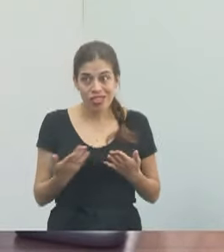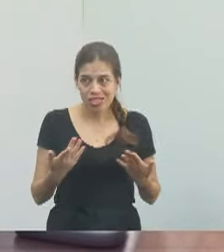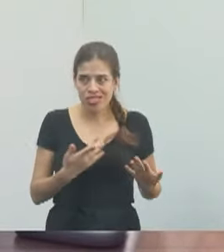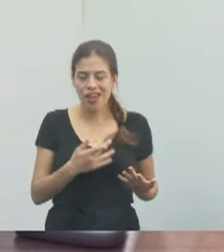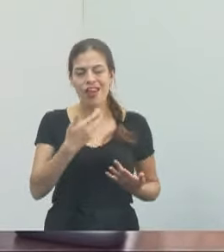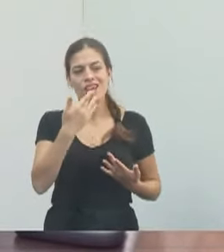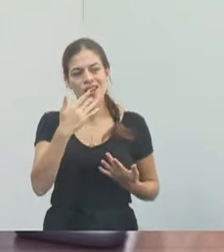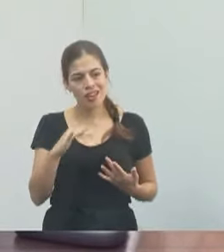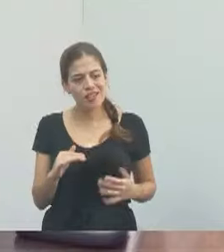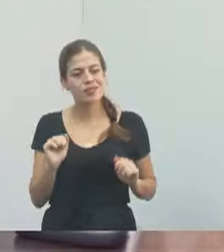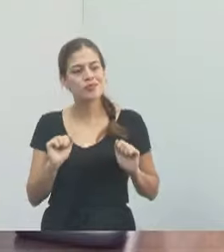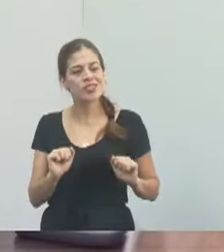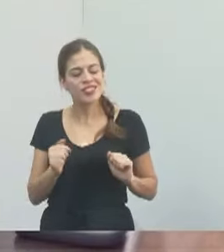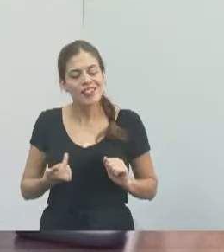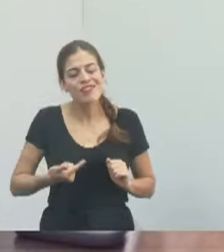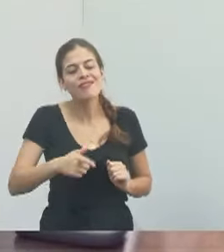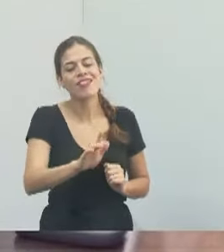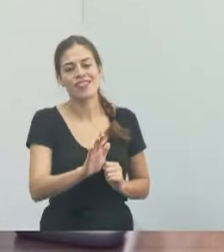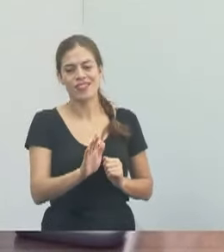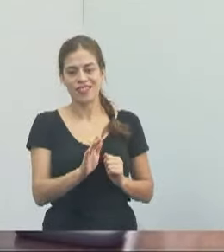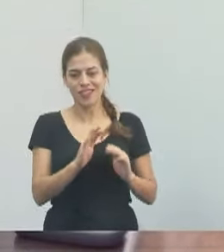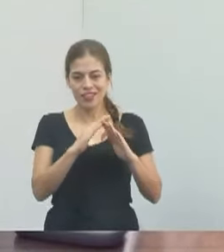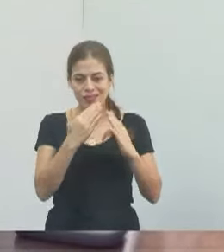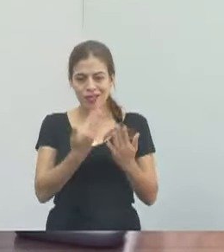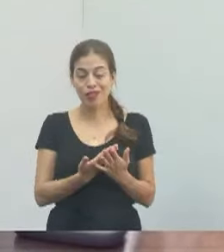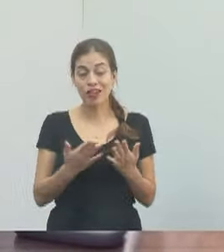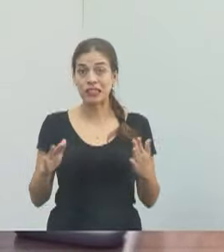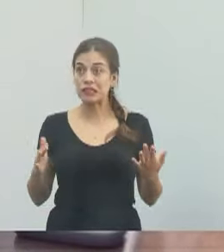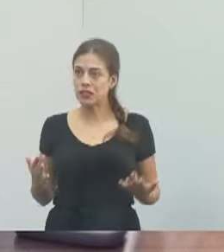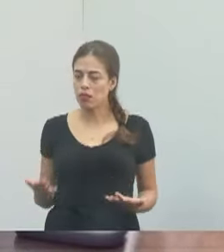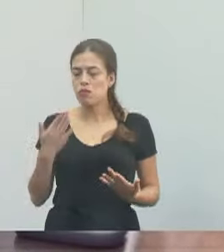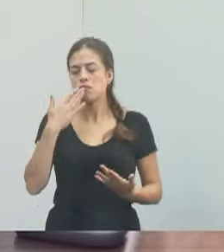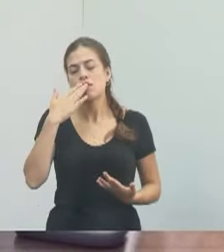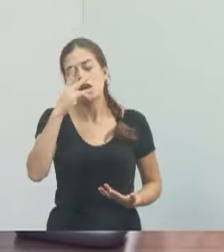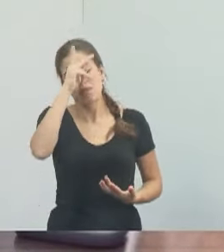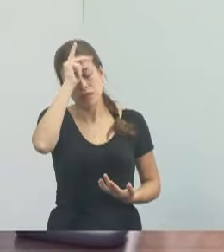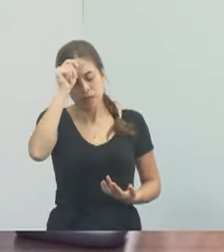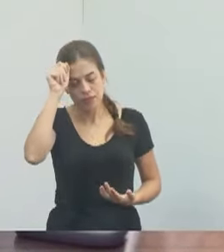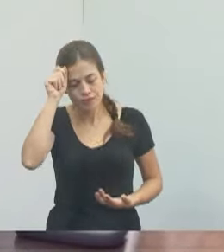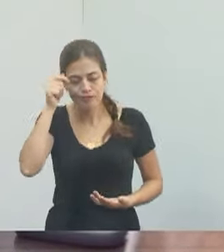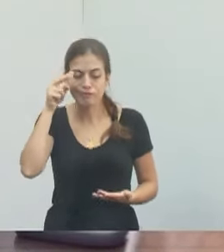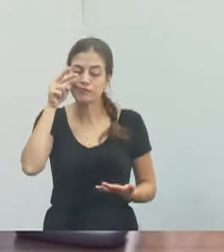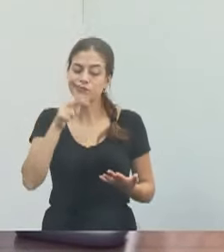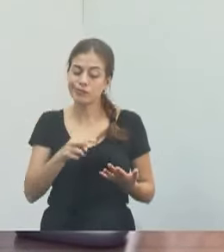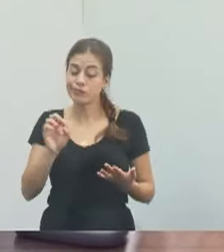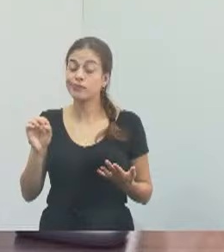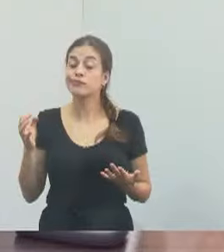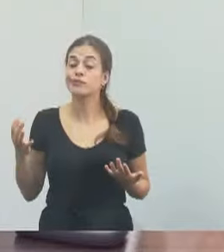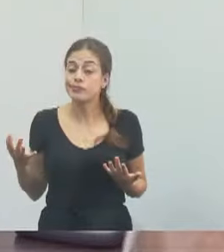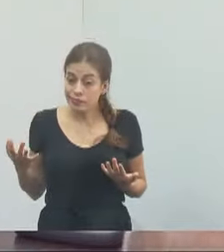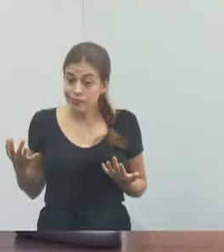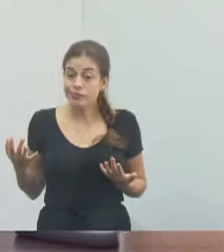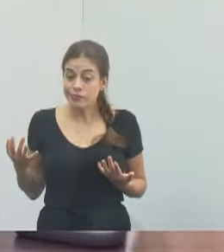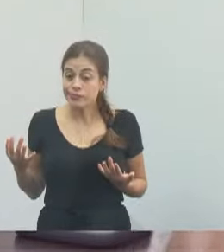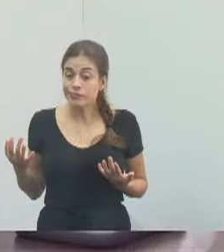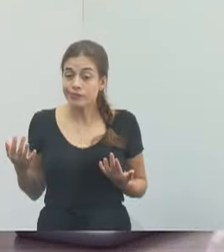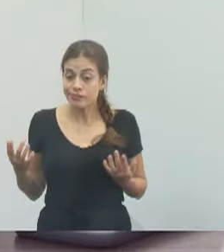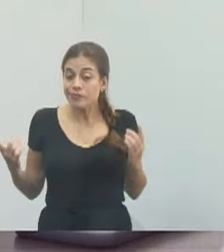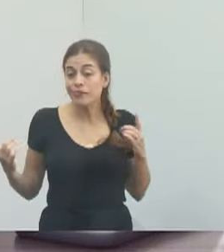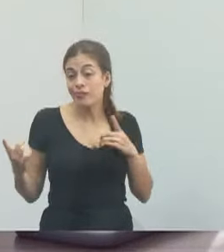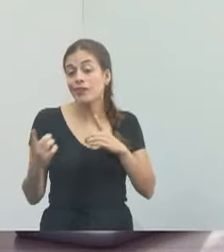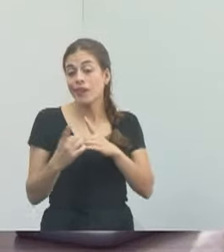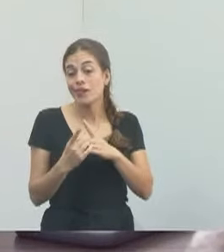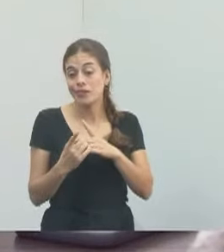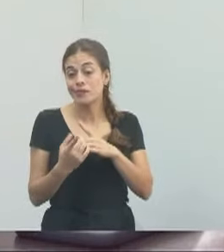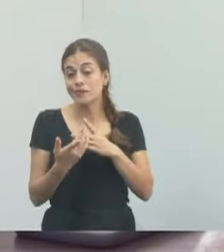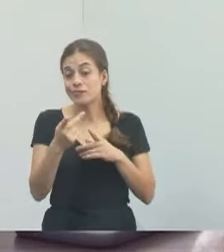então poderem ir à escola então pedimos aí a prefeitura que possa rever a situação e atender a